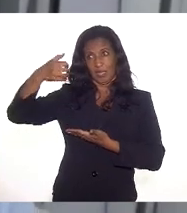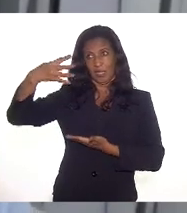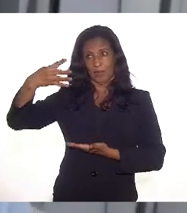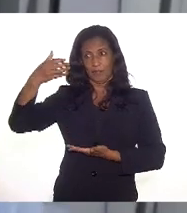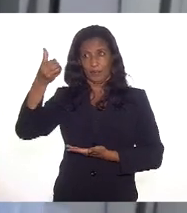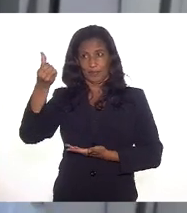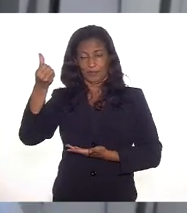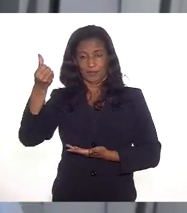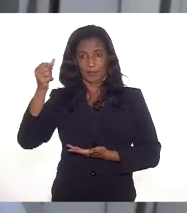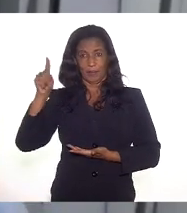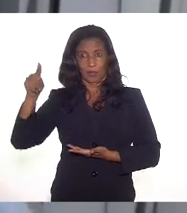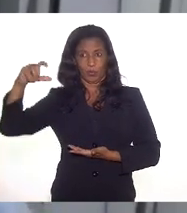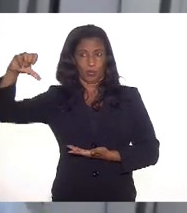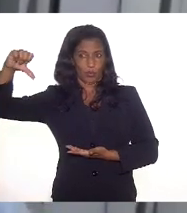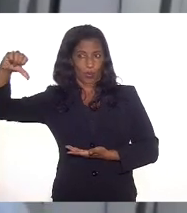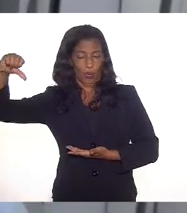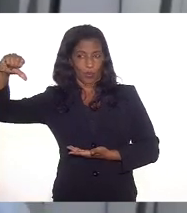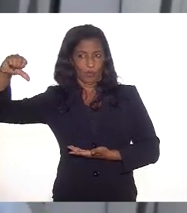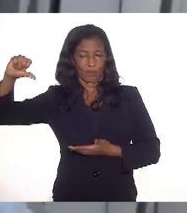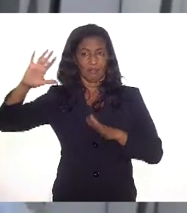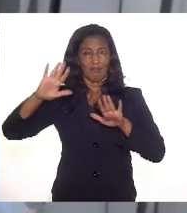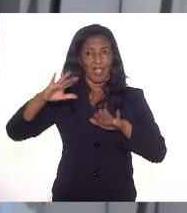milhões. Pois bem,